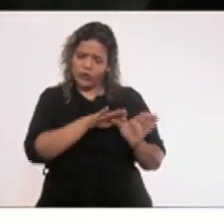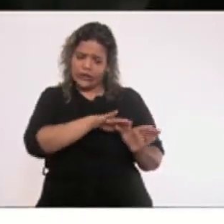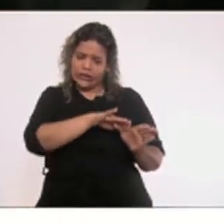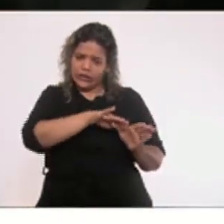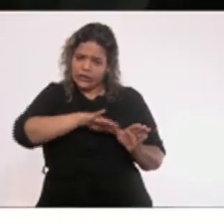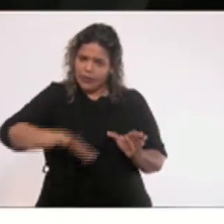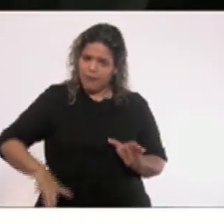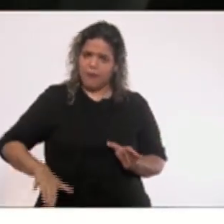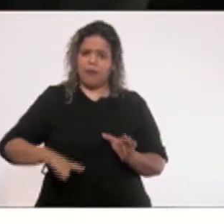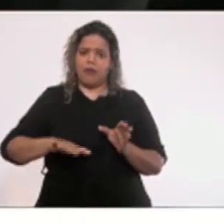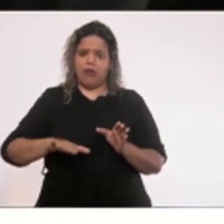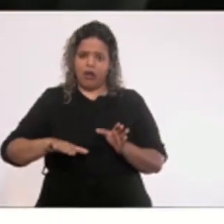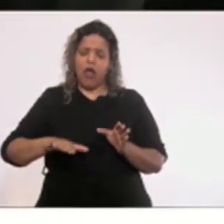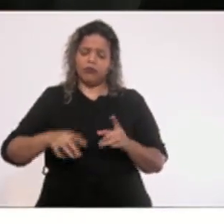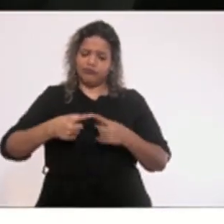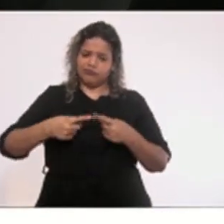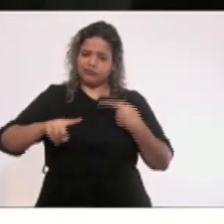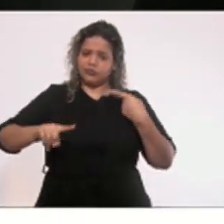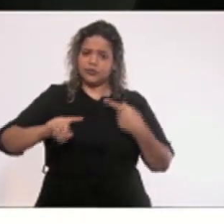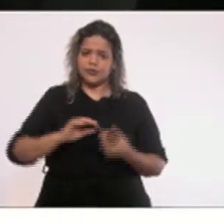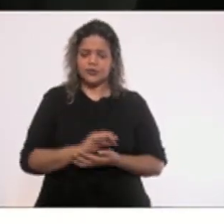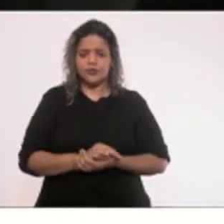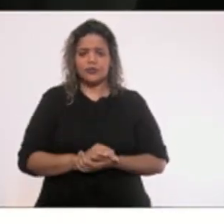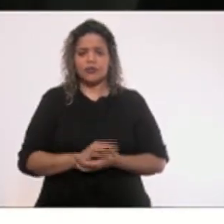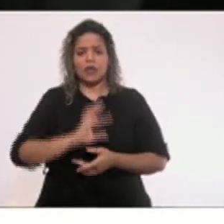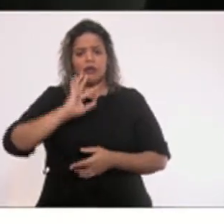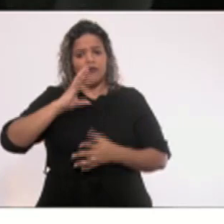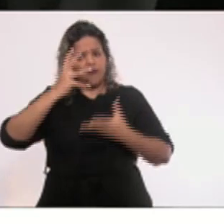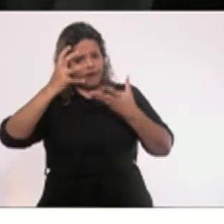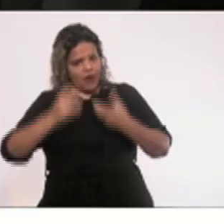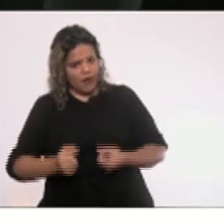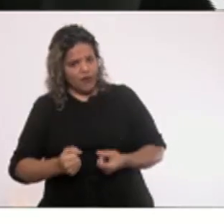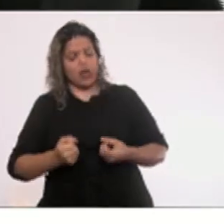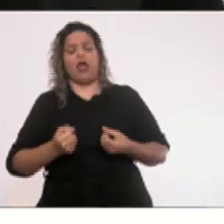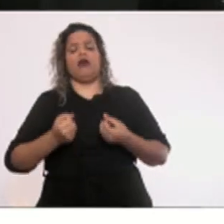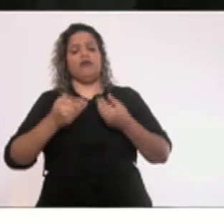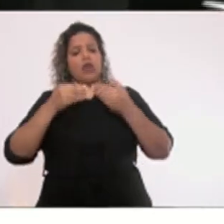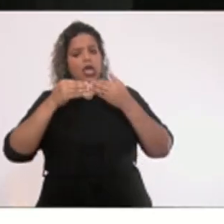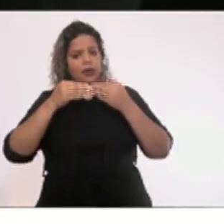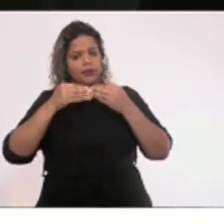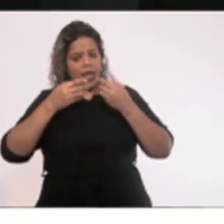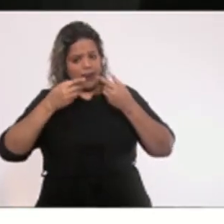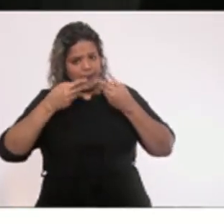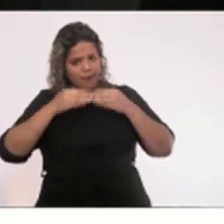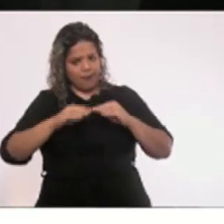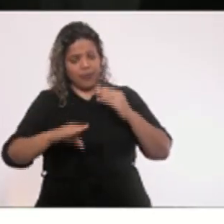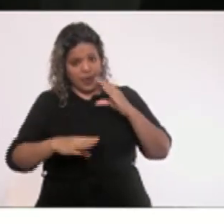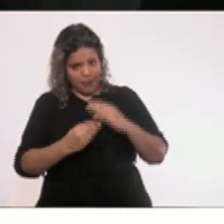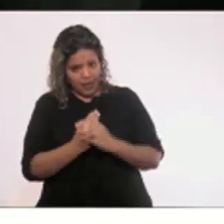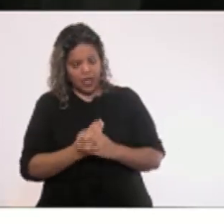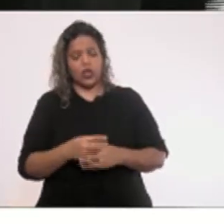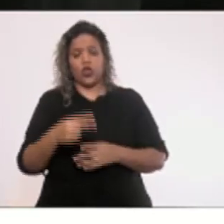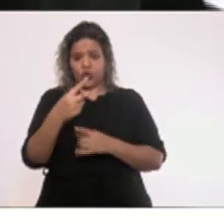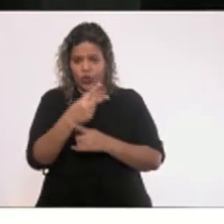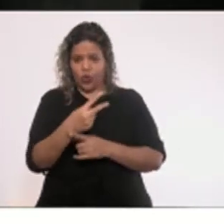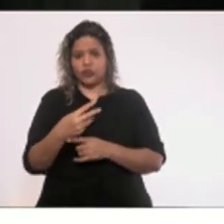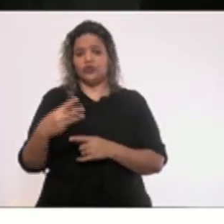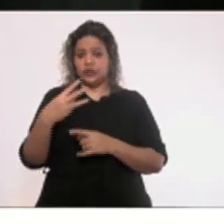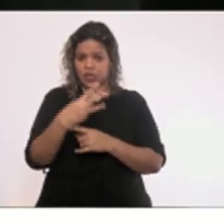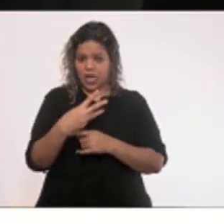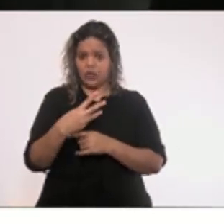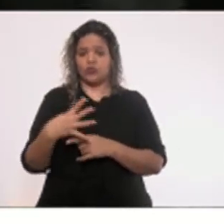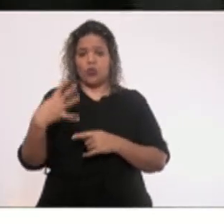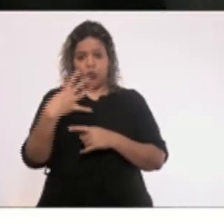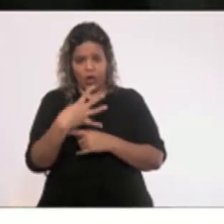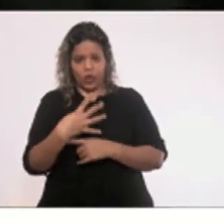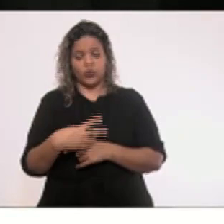separado, abrindo a divergência, favorável às emendas 2, 3,